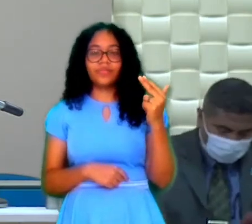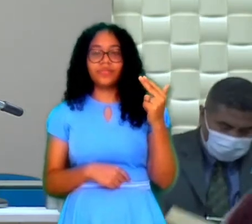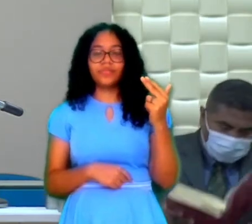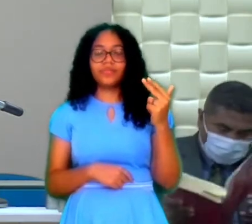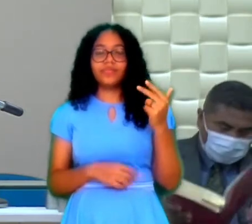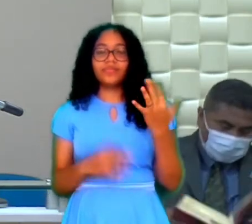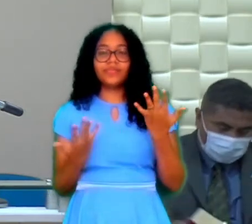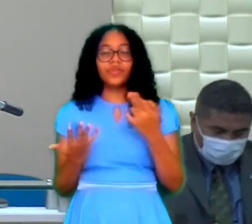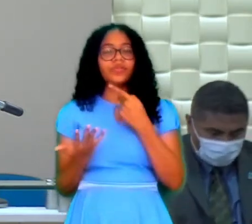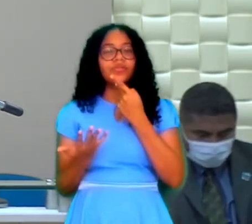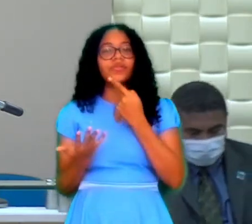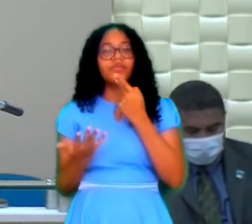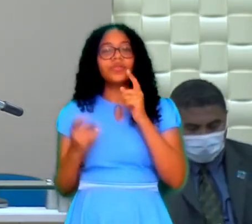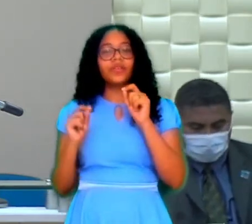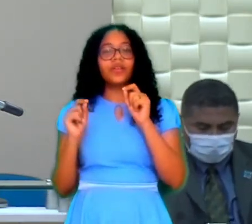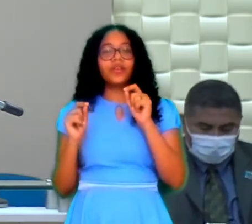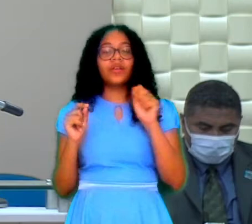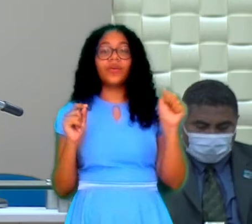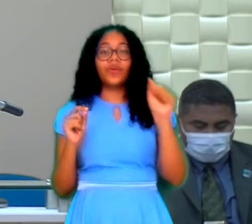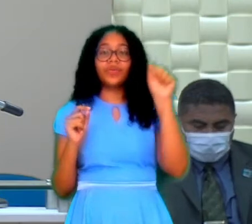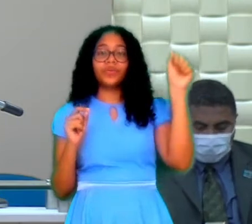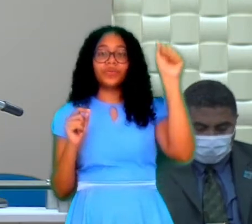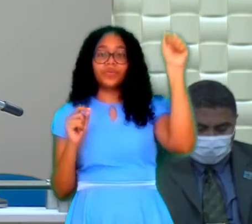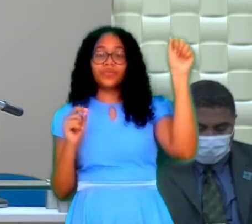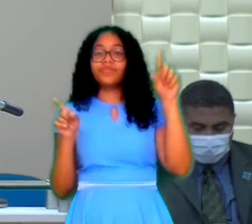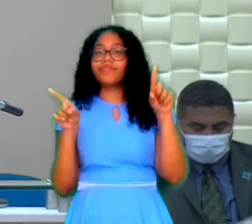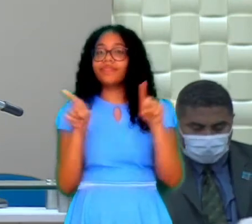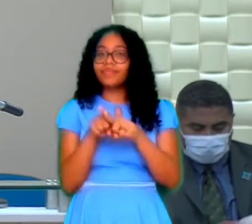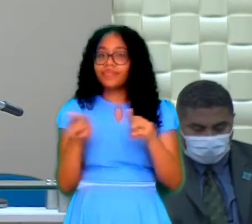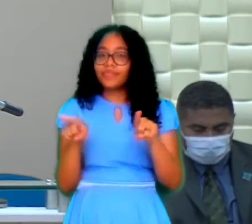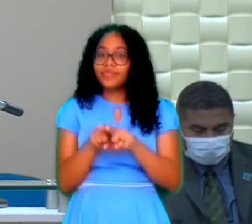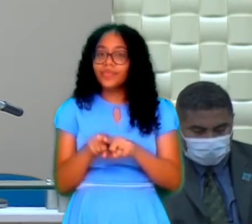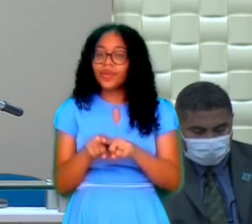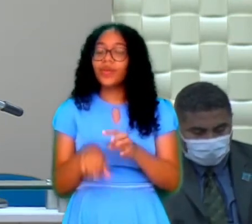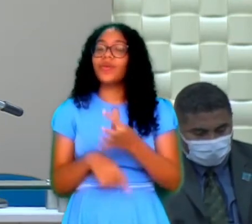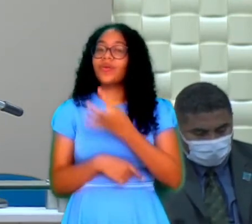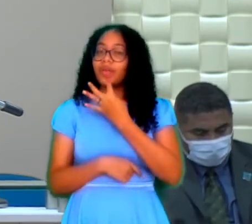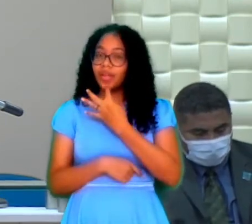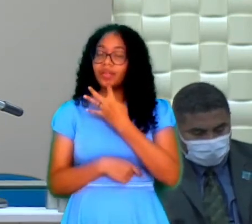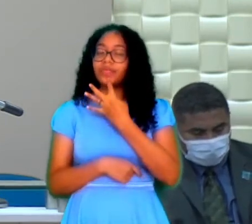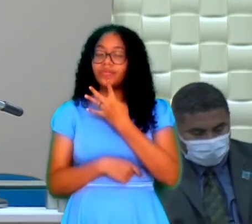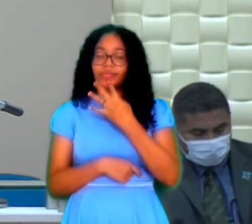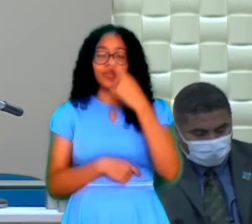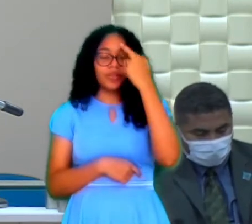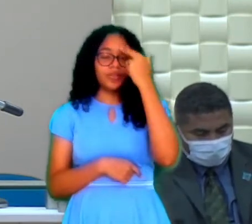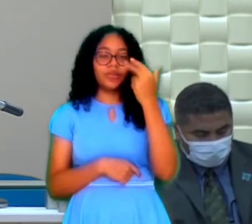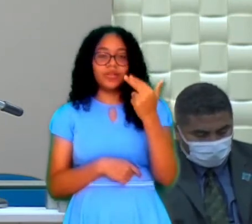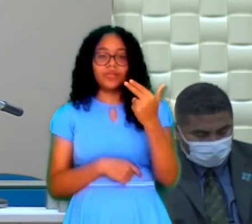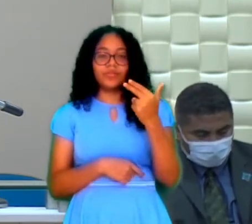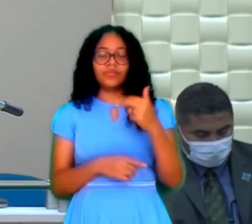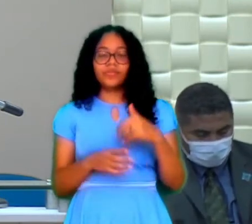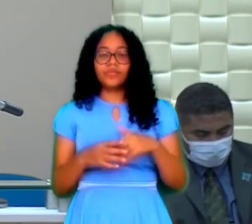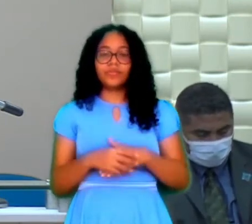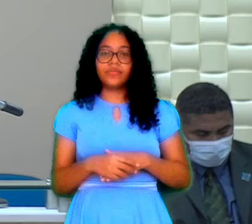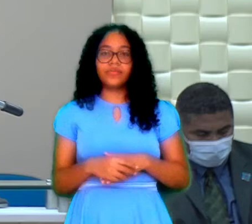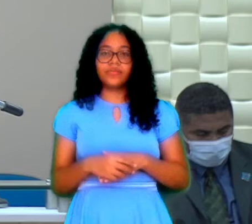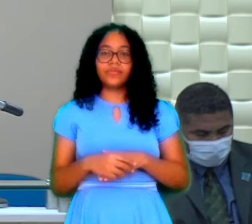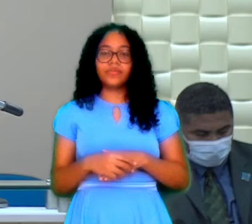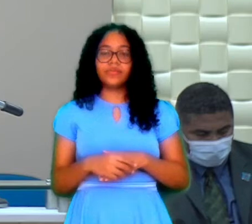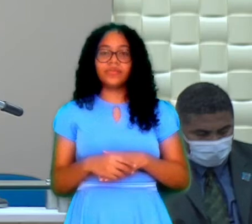estamos dizendo que os adultos são mestres neste livro, nessa história. E